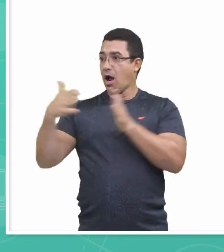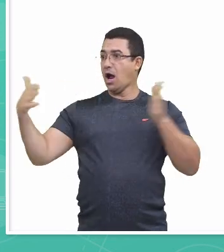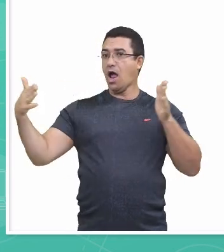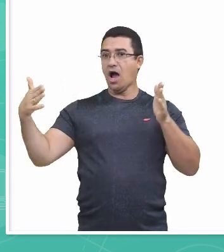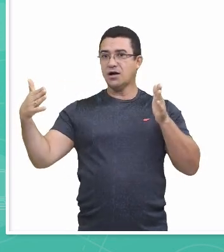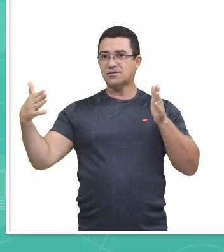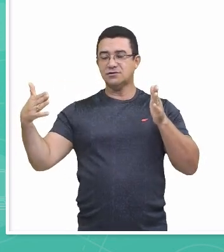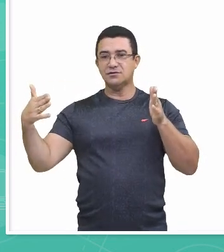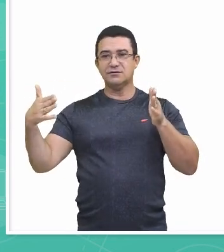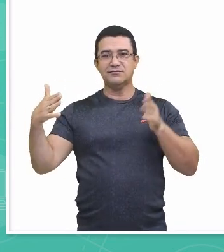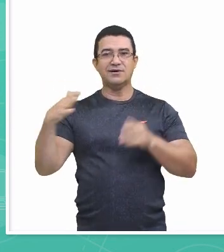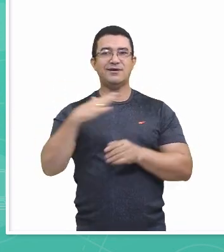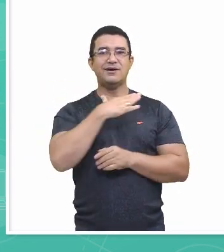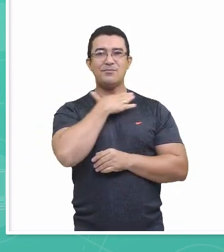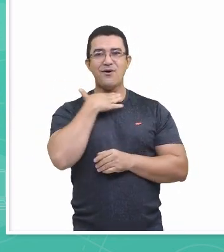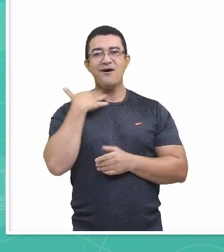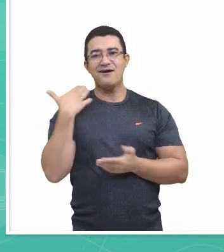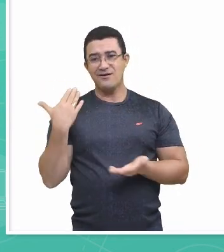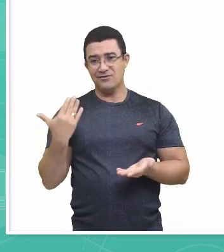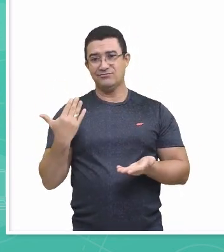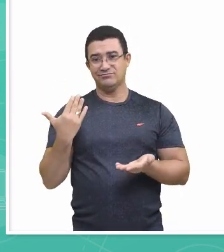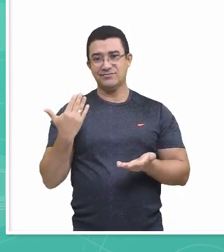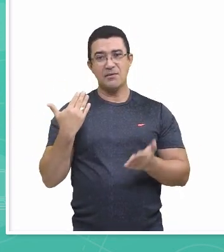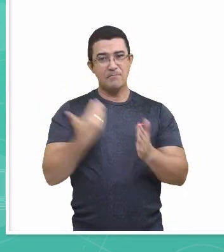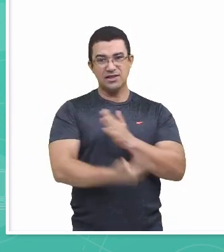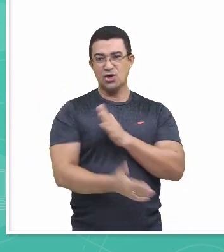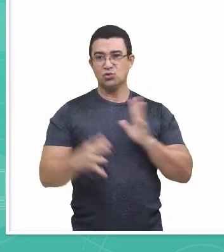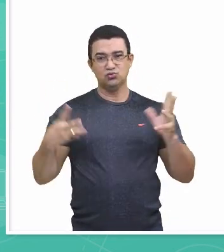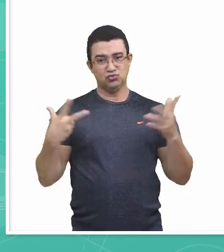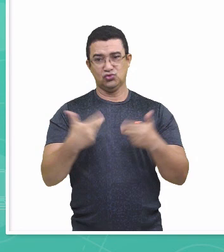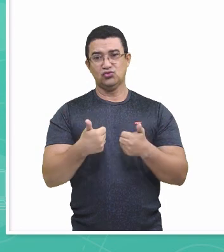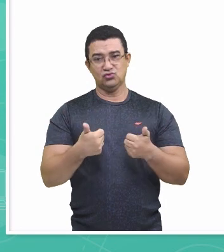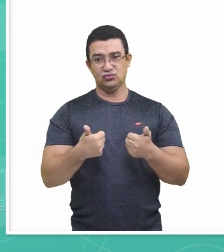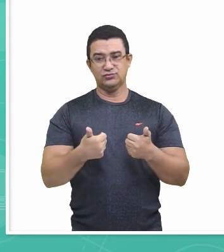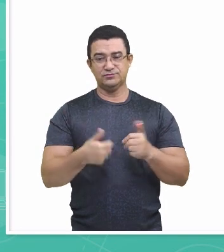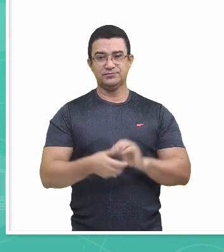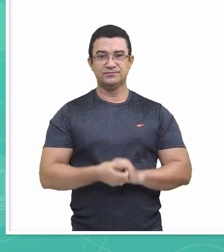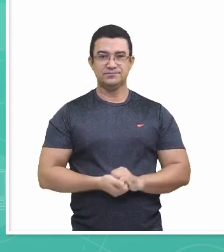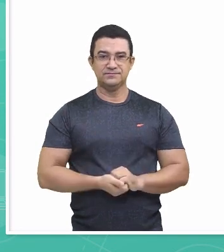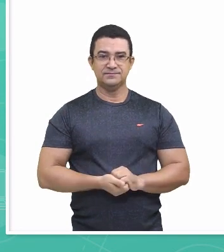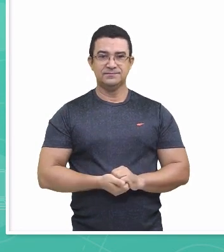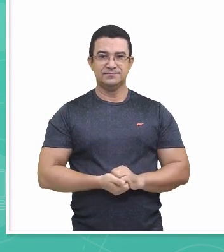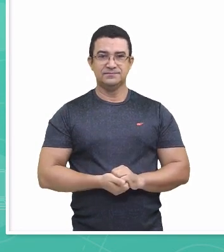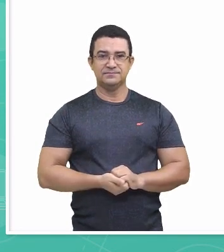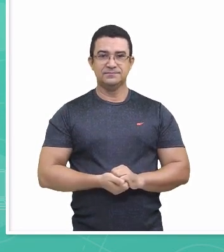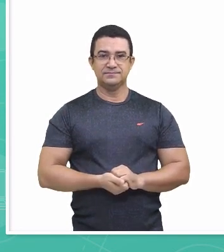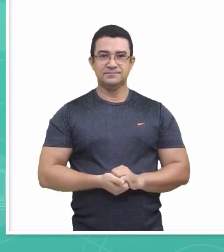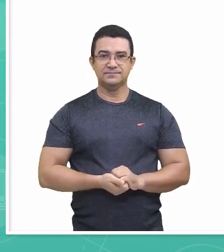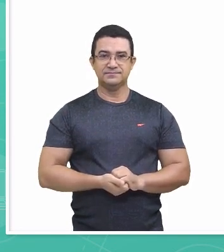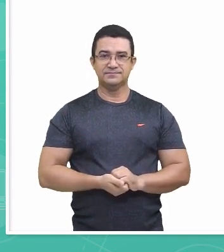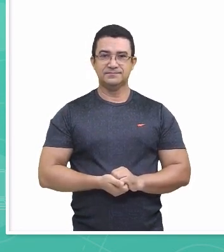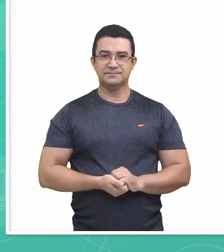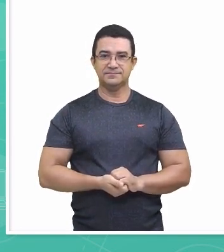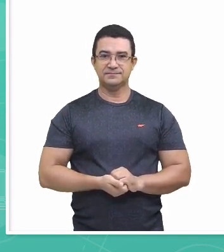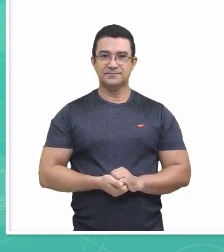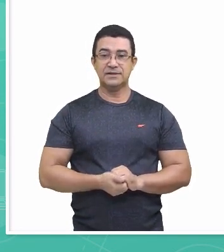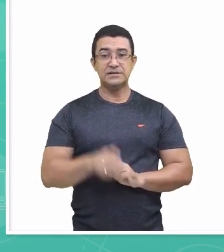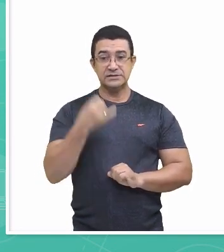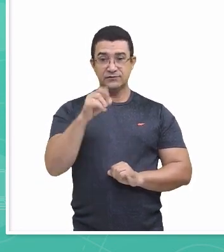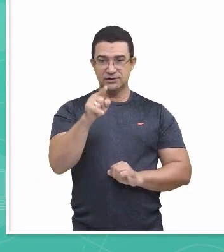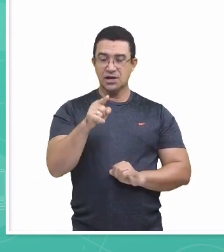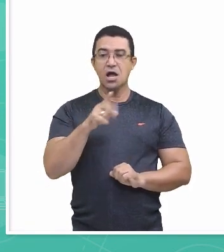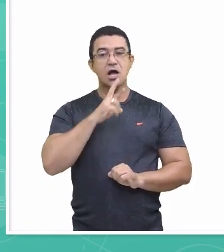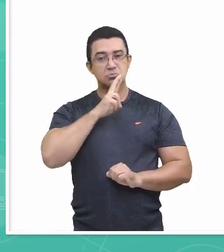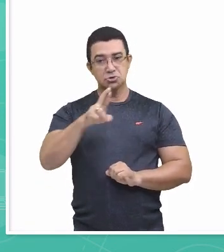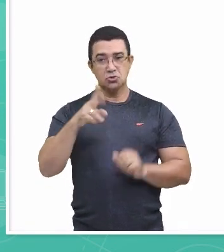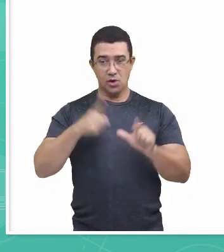ali da serpente, acabou perdendo tudo e morrendo. Muito bem, muito bem, muito bem. Então, se você respondeu aí a